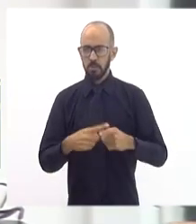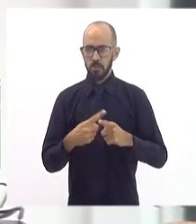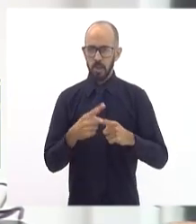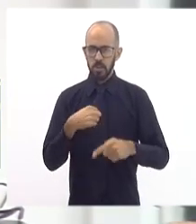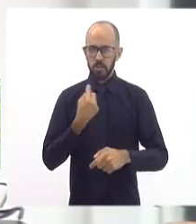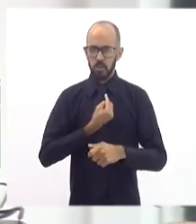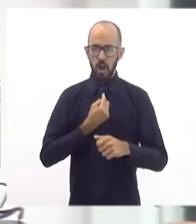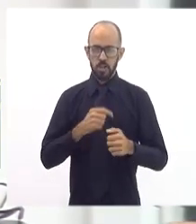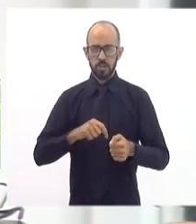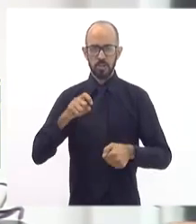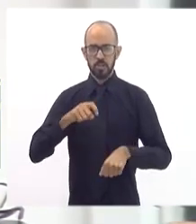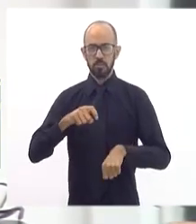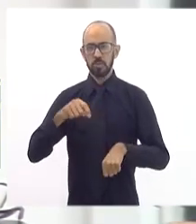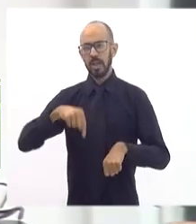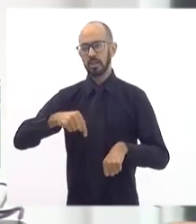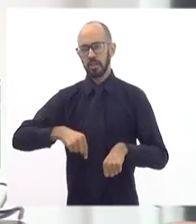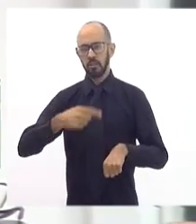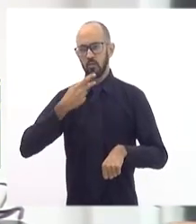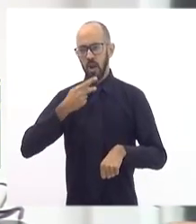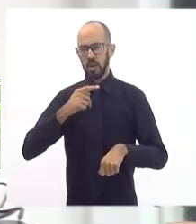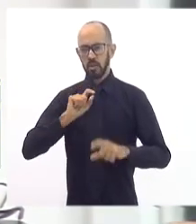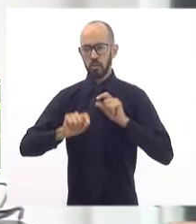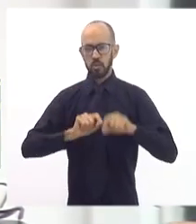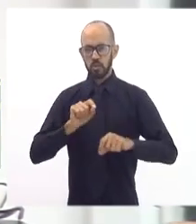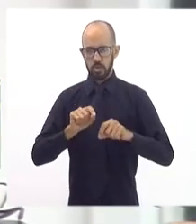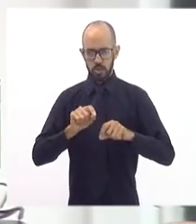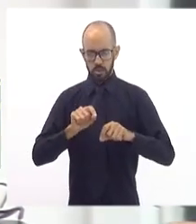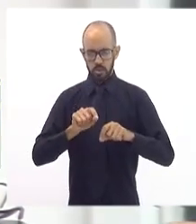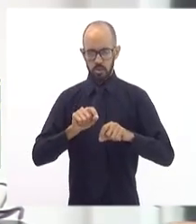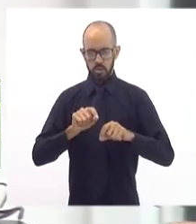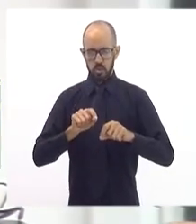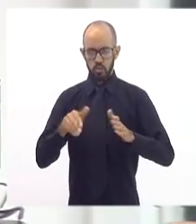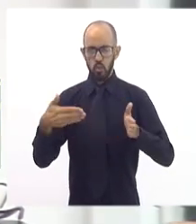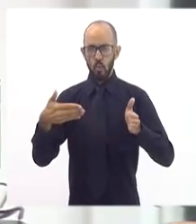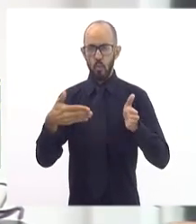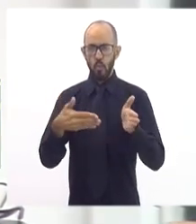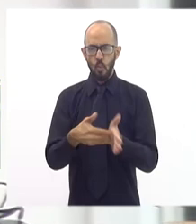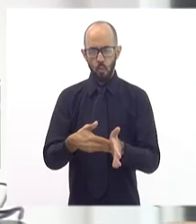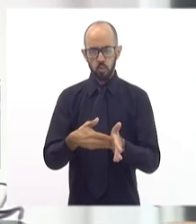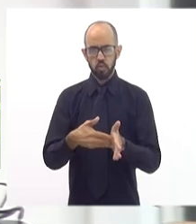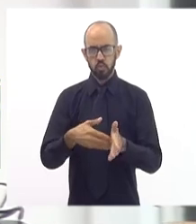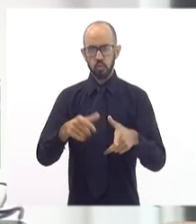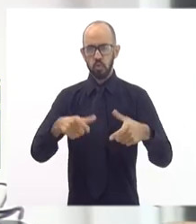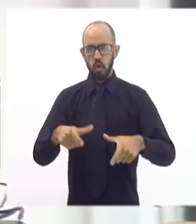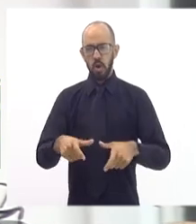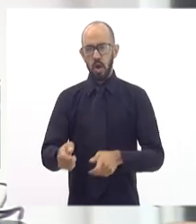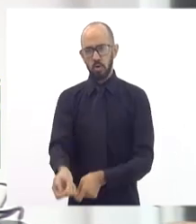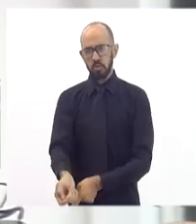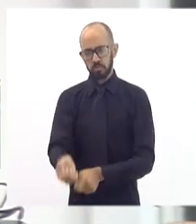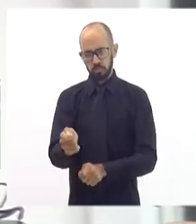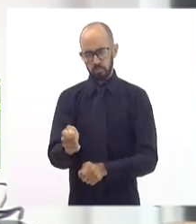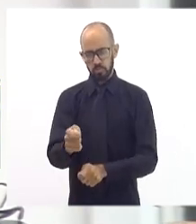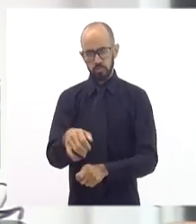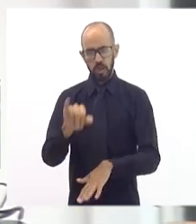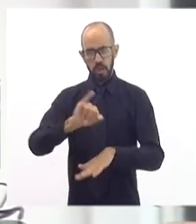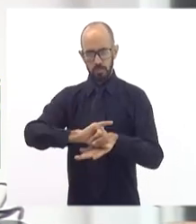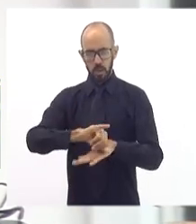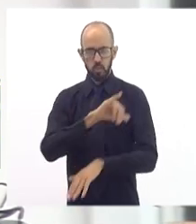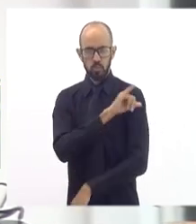Nós estamos tratando aqui do último reduto de pesca artesanal da região metropolitana do Rio de Janeiro